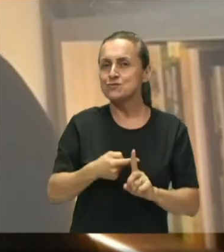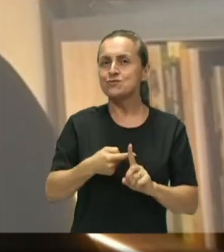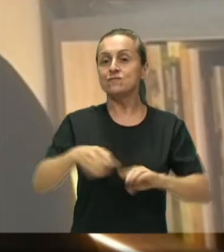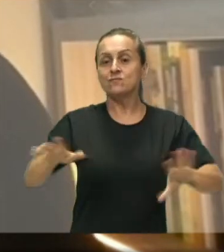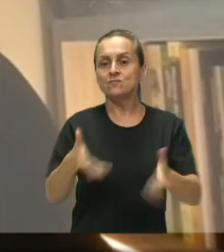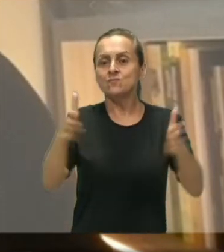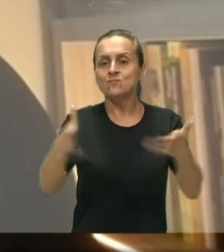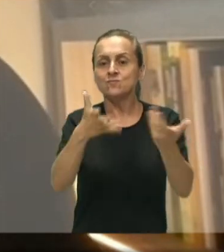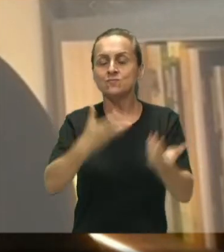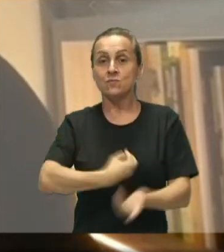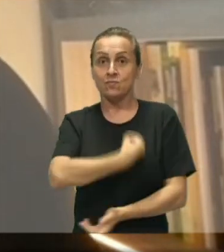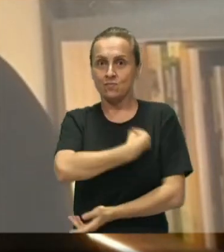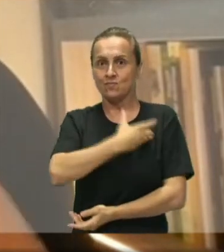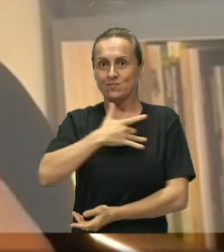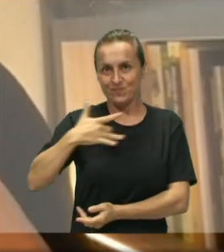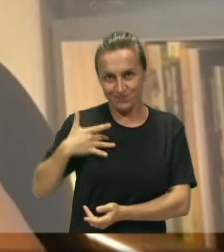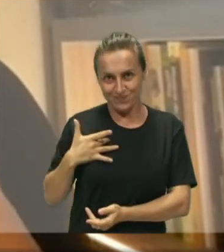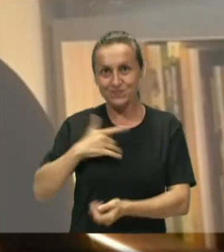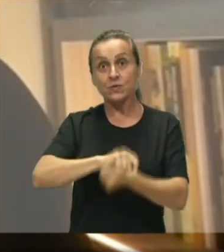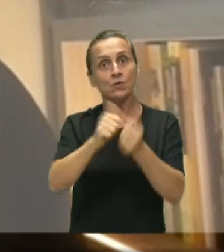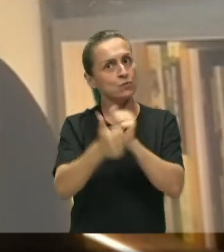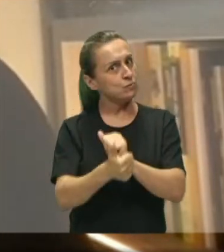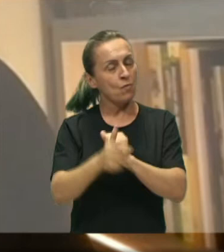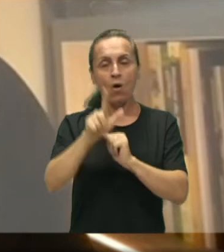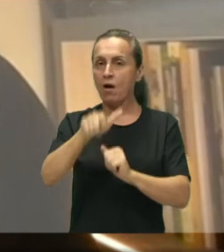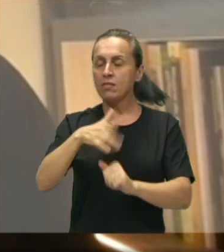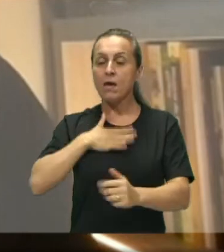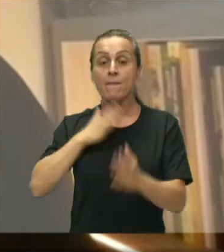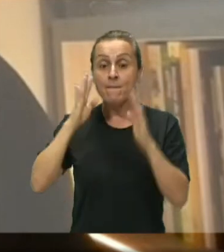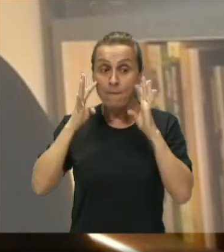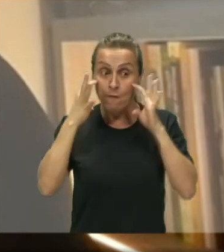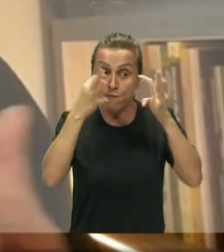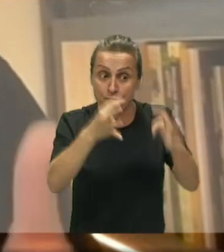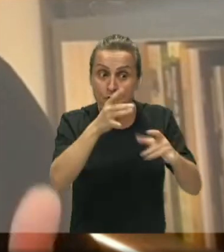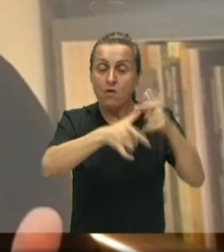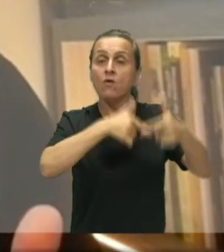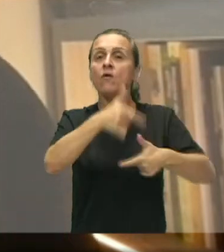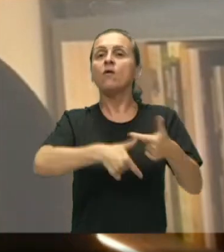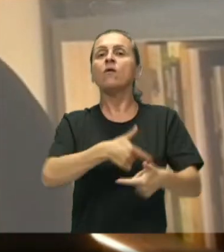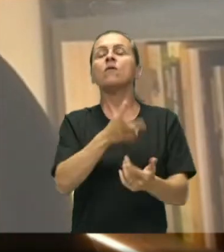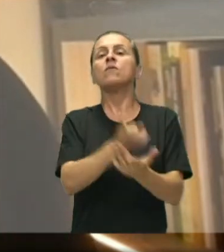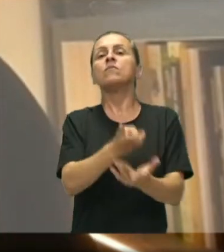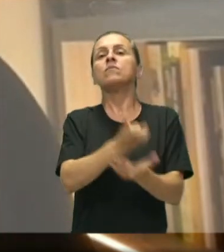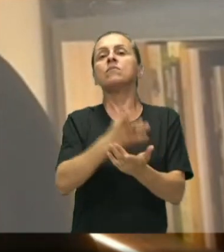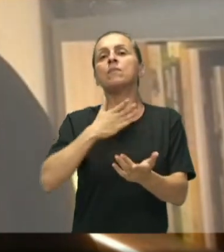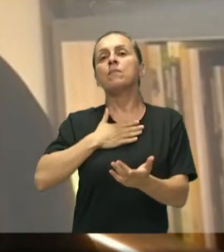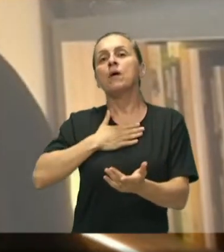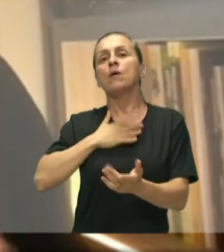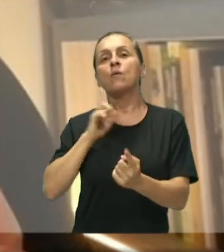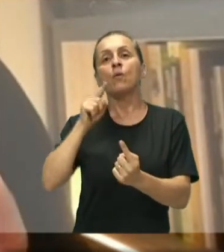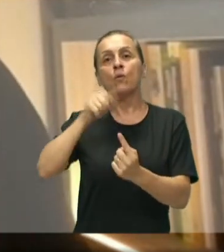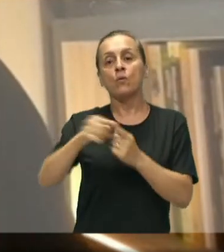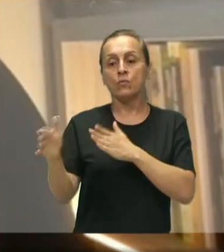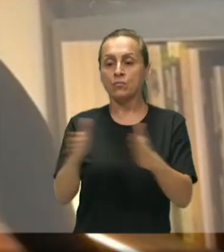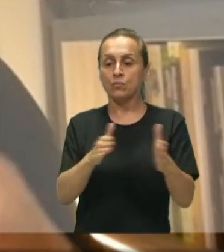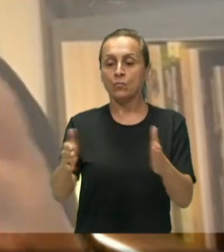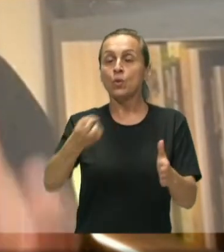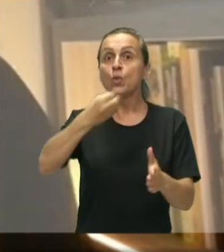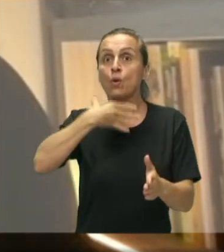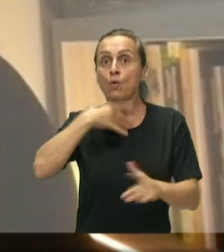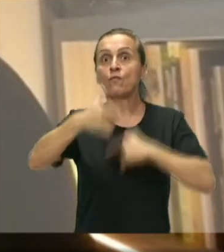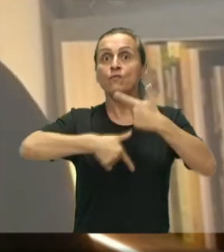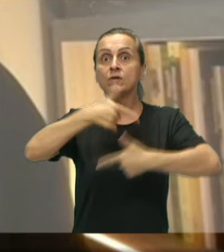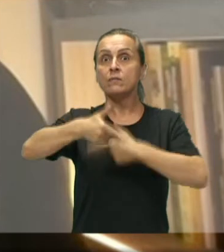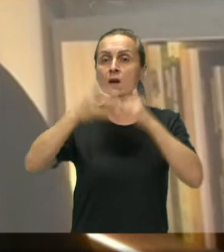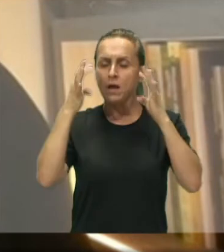esporte ele tem Sem dúvida nenhuma um dos meus focos de trabalho é pretendo neste novo mandato trabalhar inclusive com um pouco